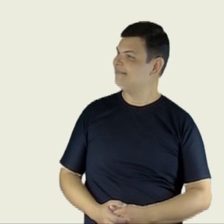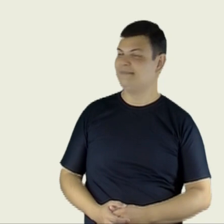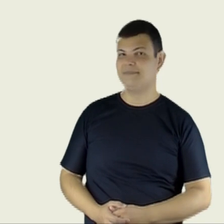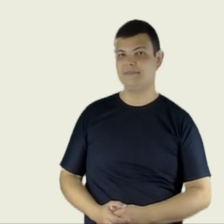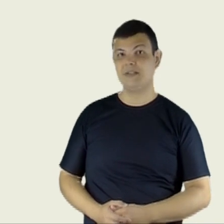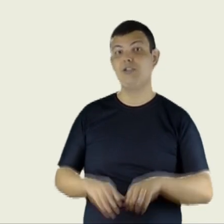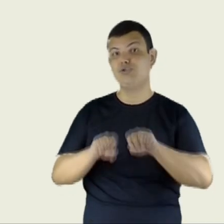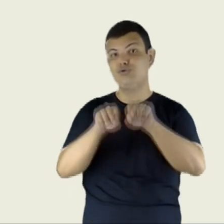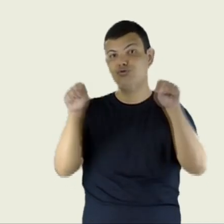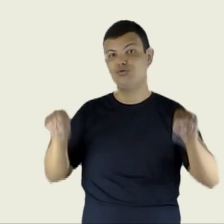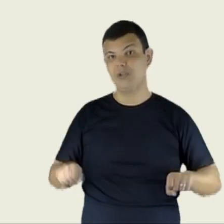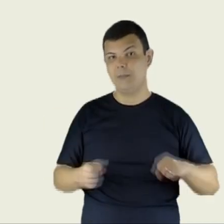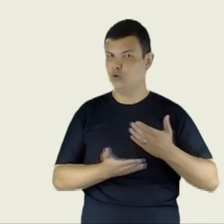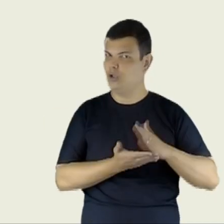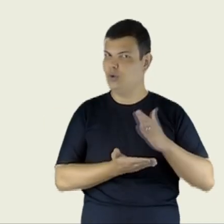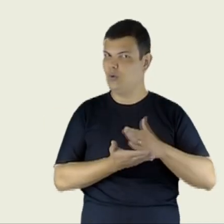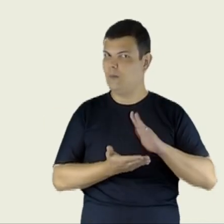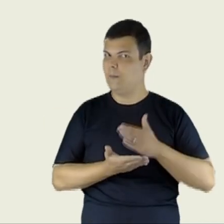Sistema excretor.